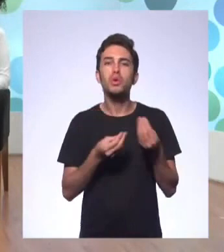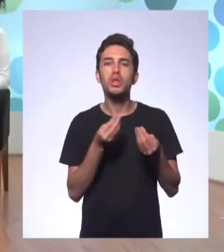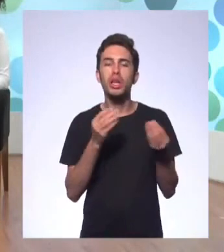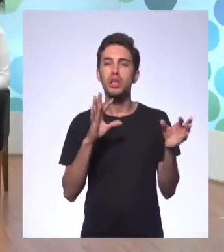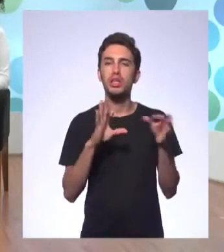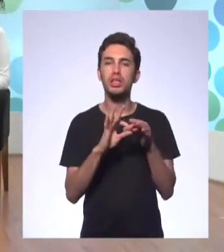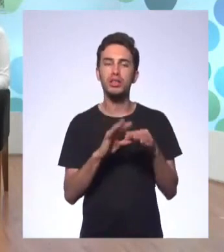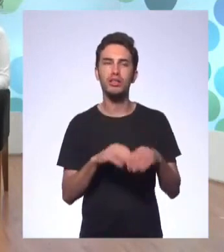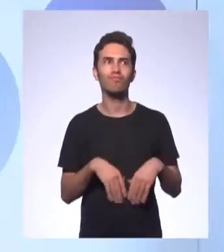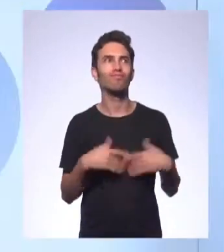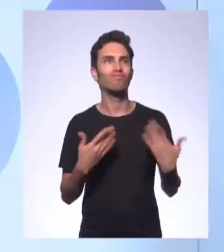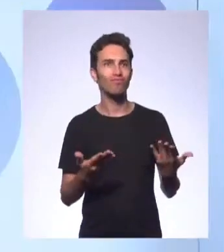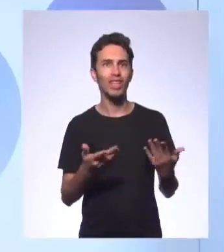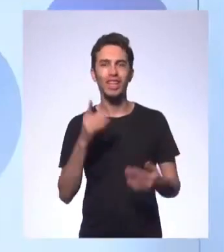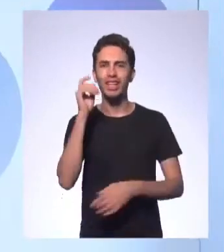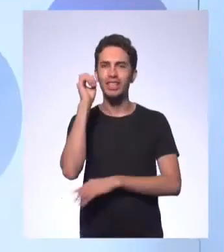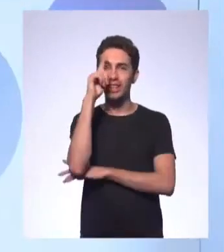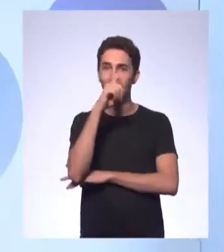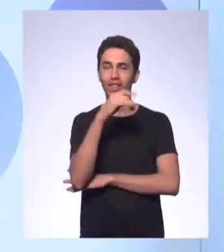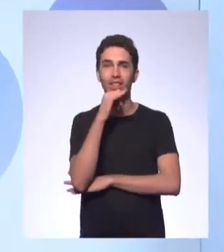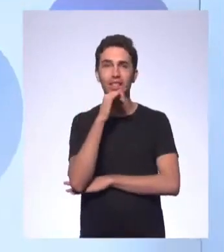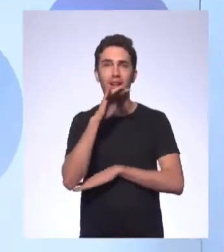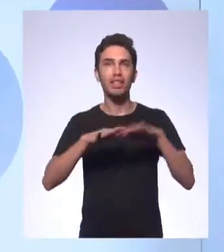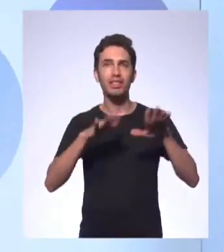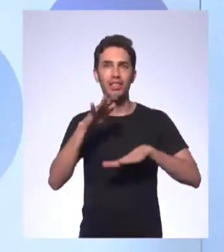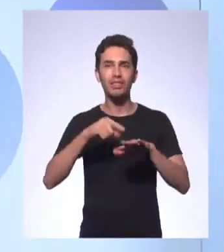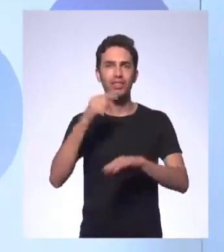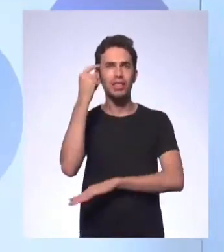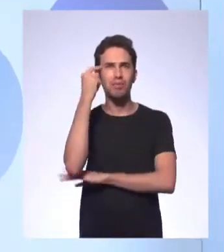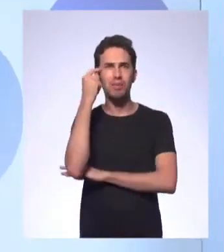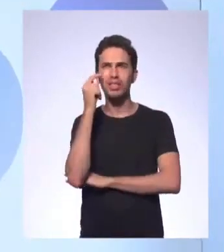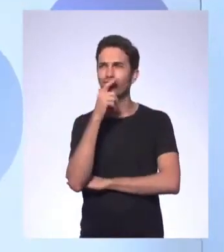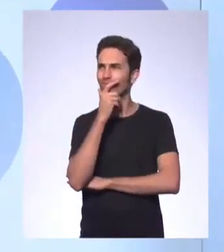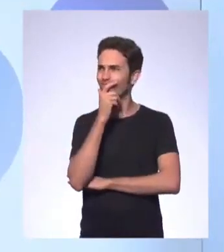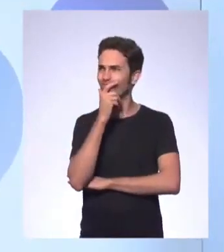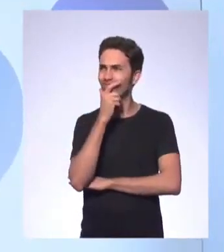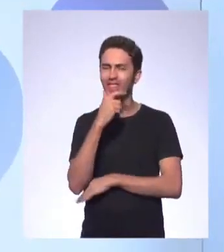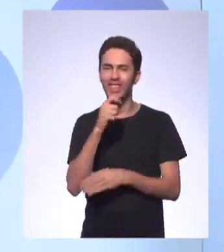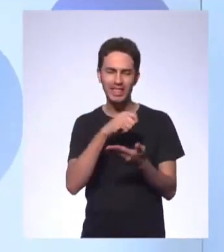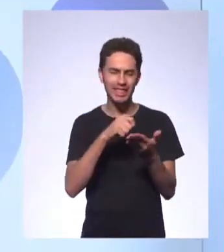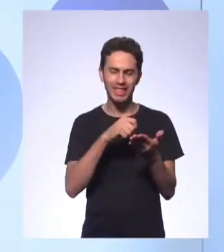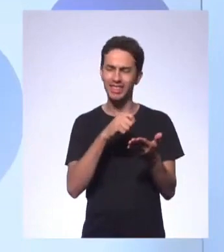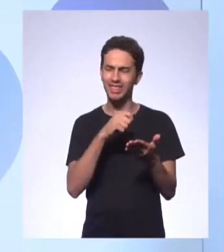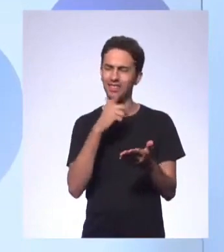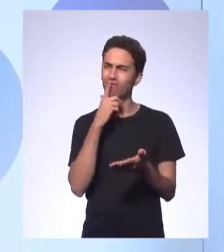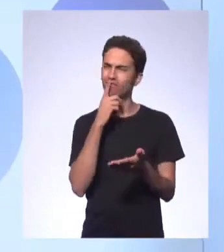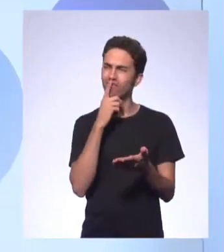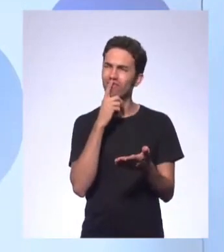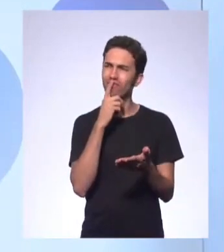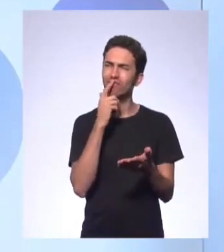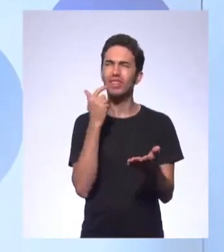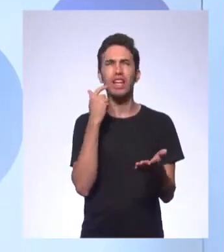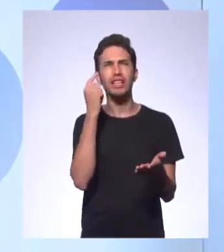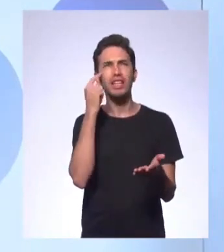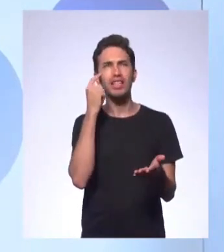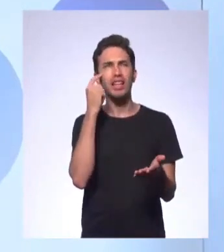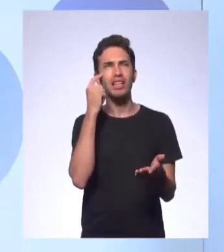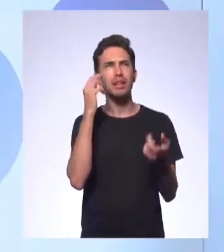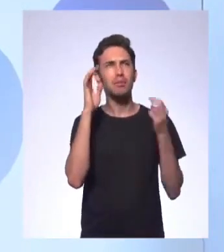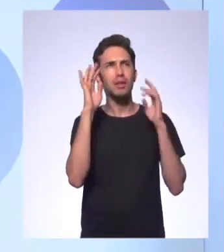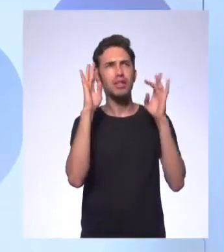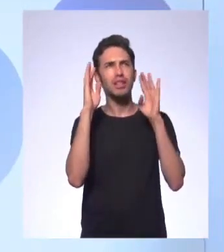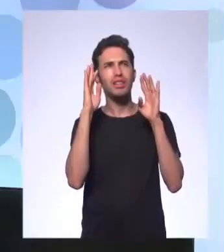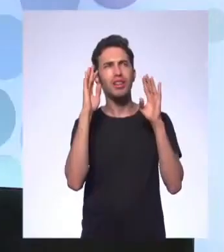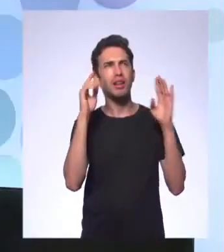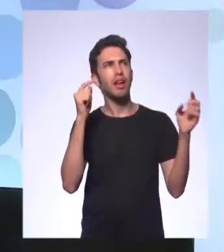que escrever, trava, né? É do ser humano travar. A gente olha para a folha em branco. Exato. E, às vezes, a gente vai conectar, juntar, né,